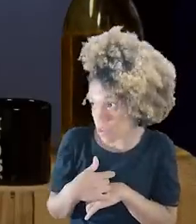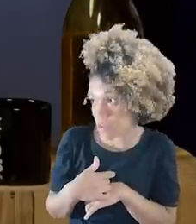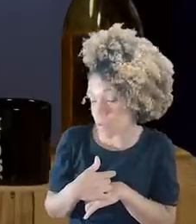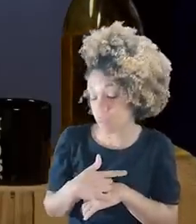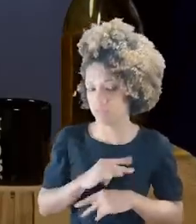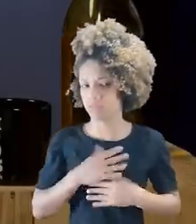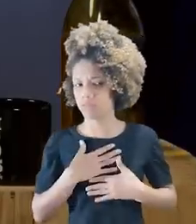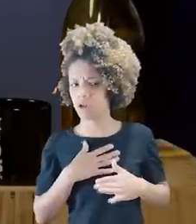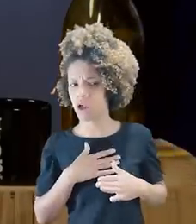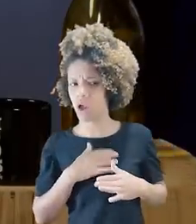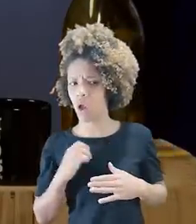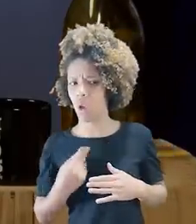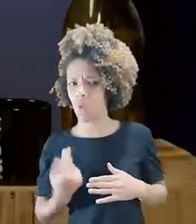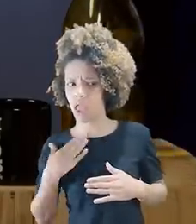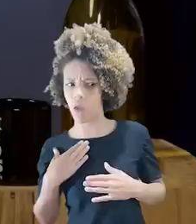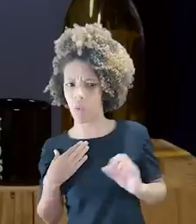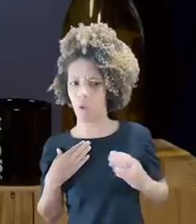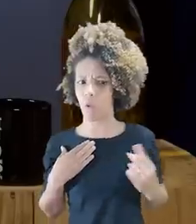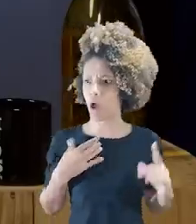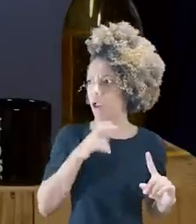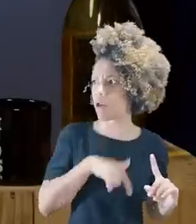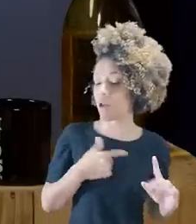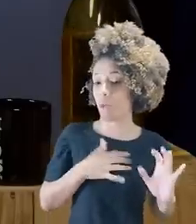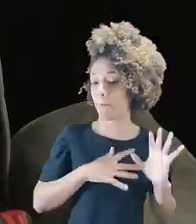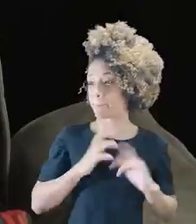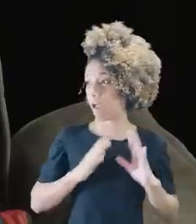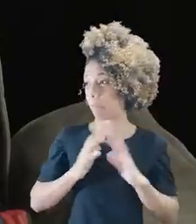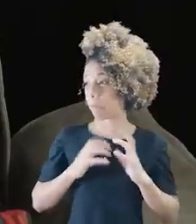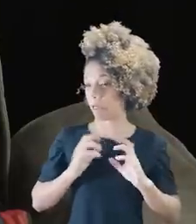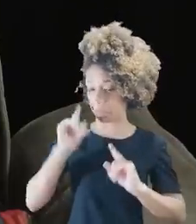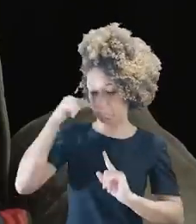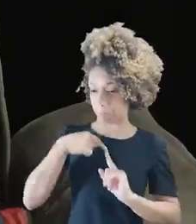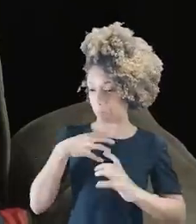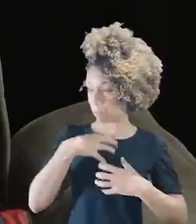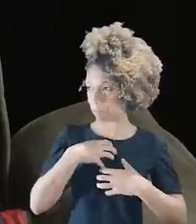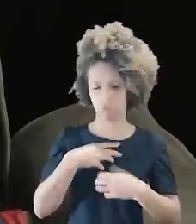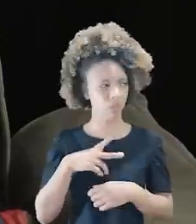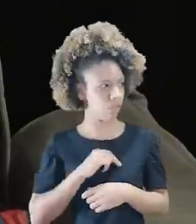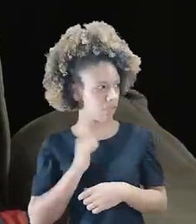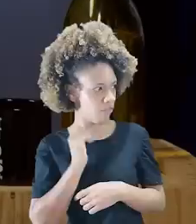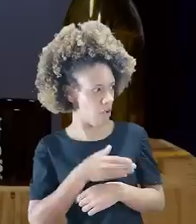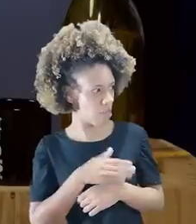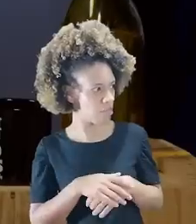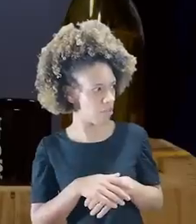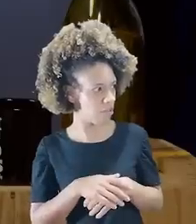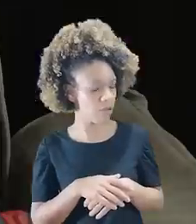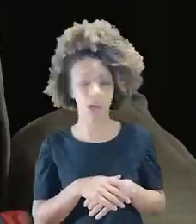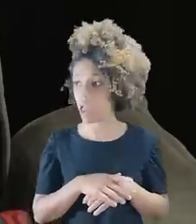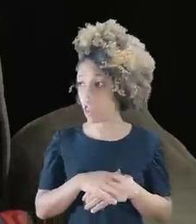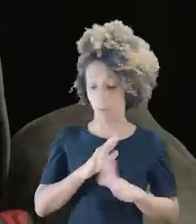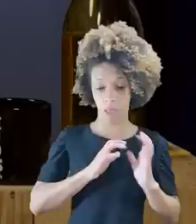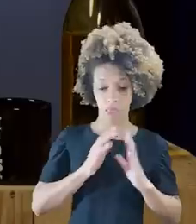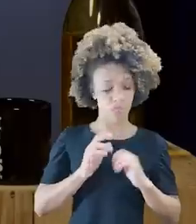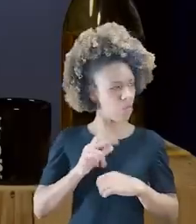falei Opa ou eu ou ela eu entrei numa guerra que Entrei numa guerra que